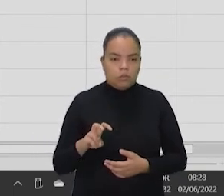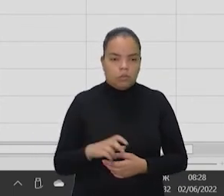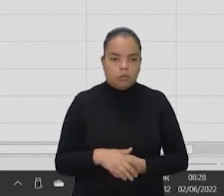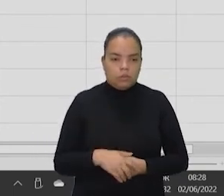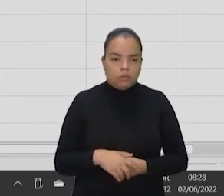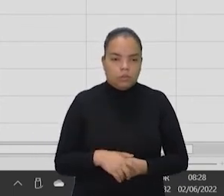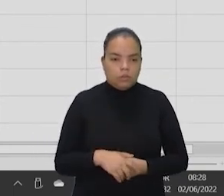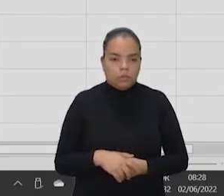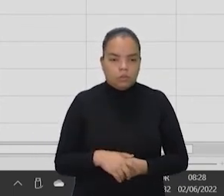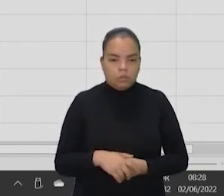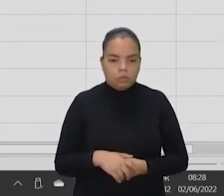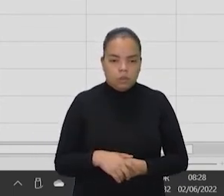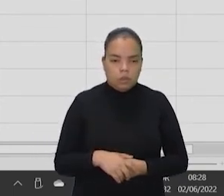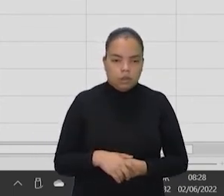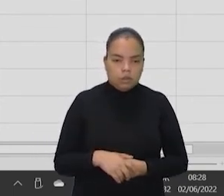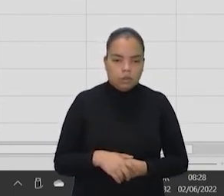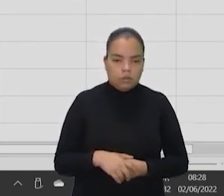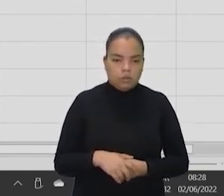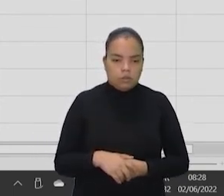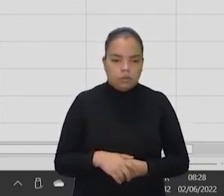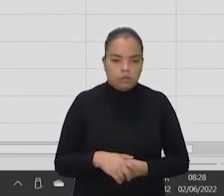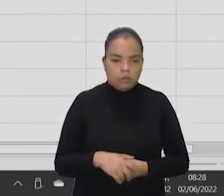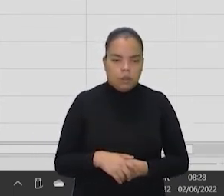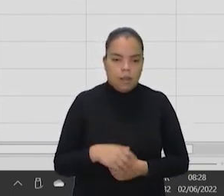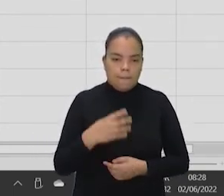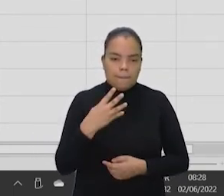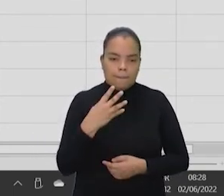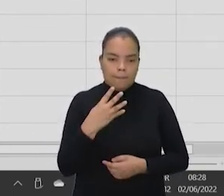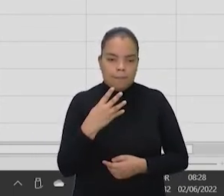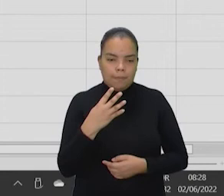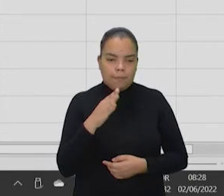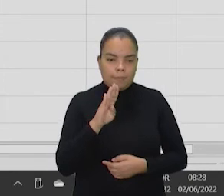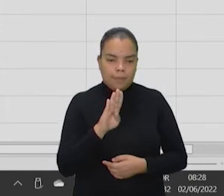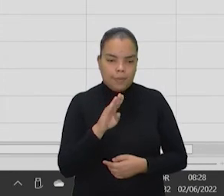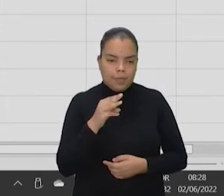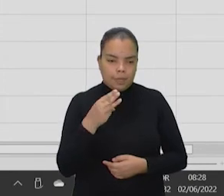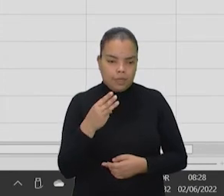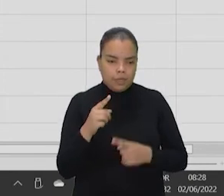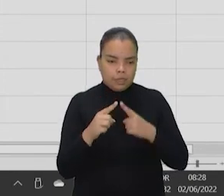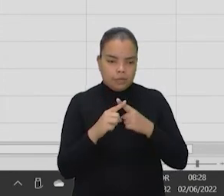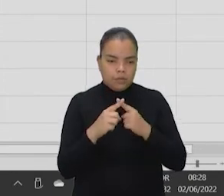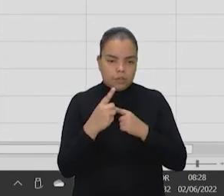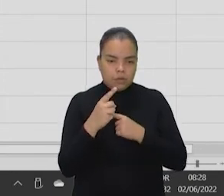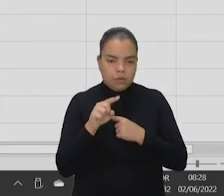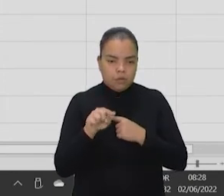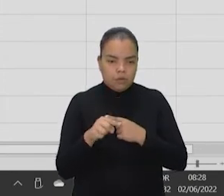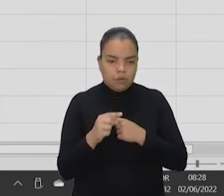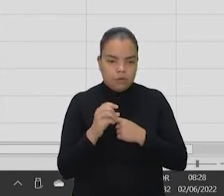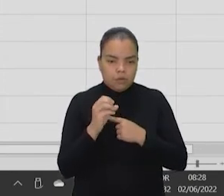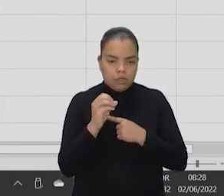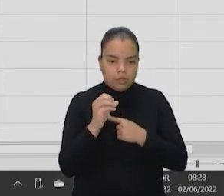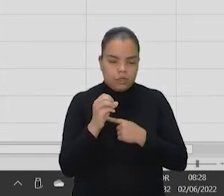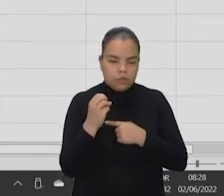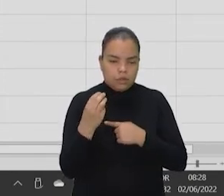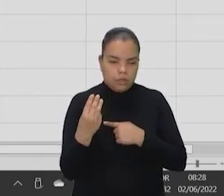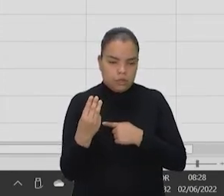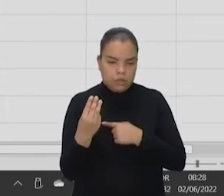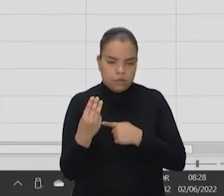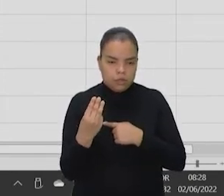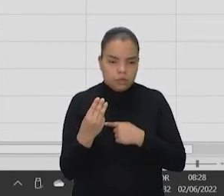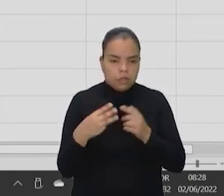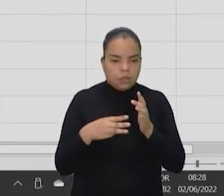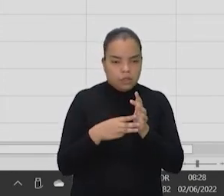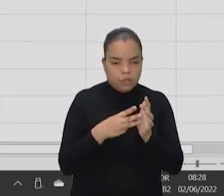anterior e multiplicar mais uma vez pela taxa, que é 1,03. Aí você tem o valor no segundo mês.